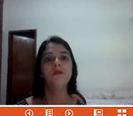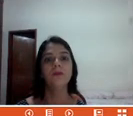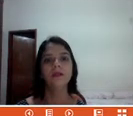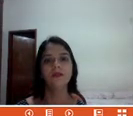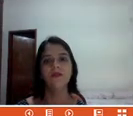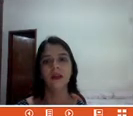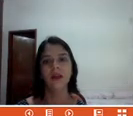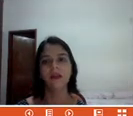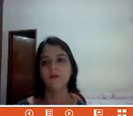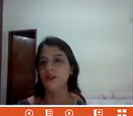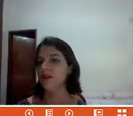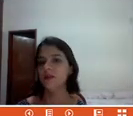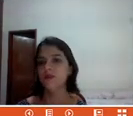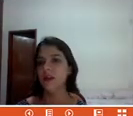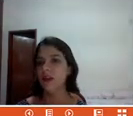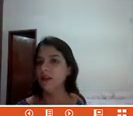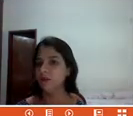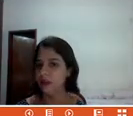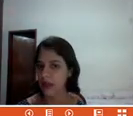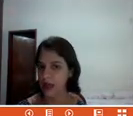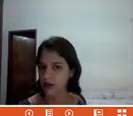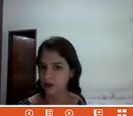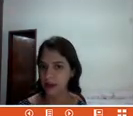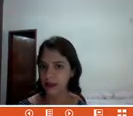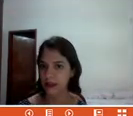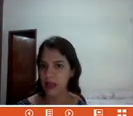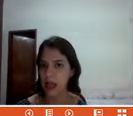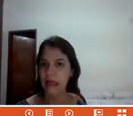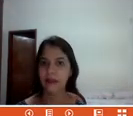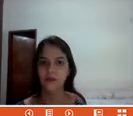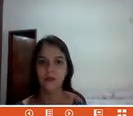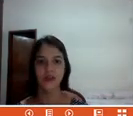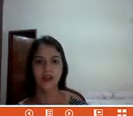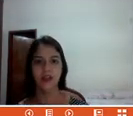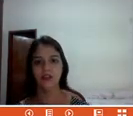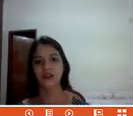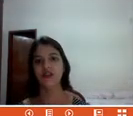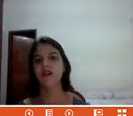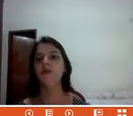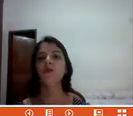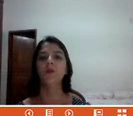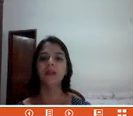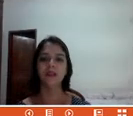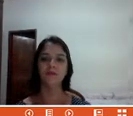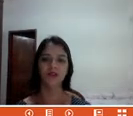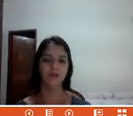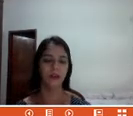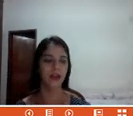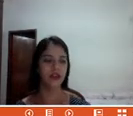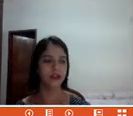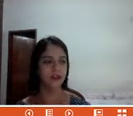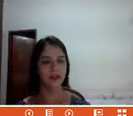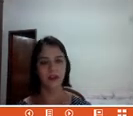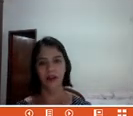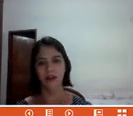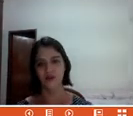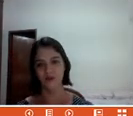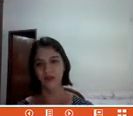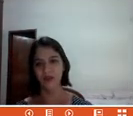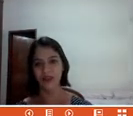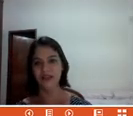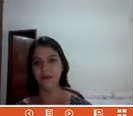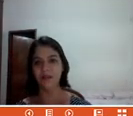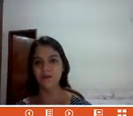são movimentos diferentes, são gestos diferentes, são sinais diferentes. Assim como a gente deixei aqui um exemplo diferente